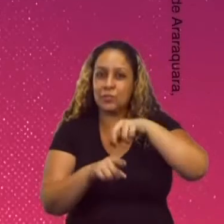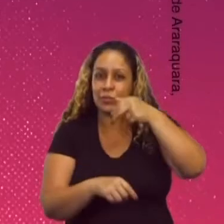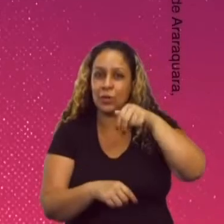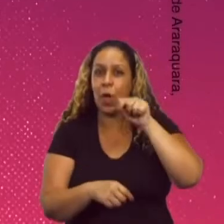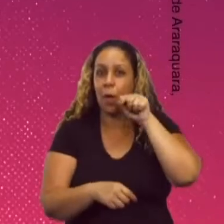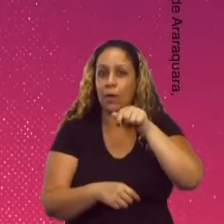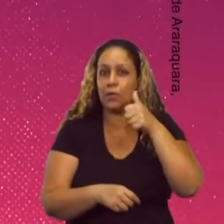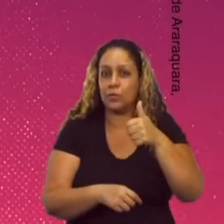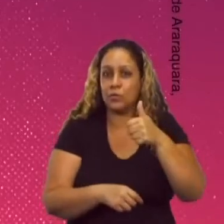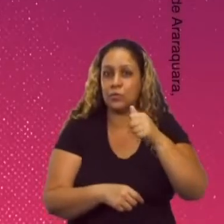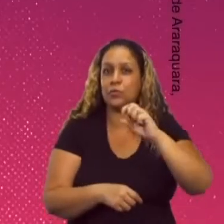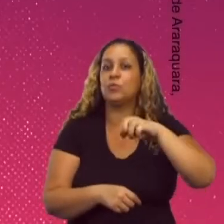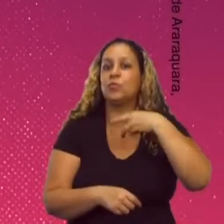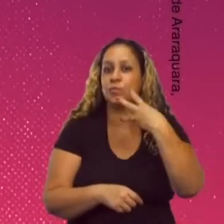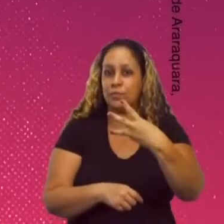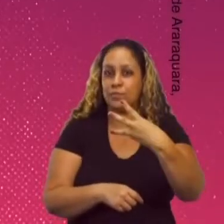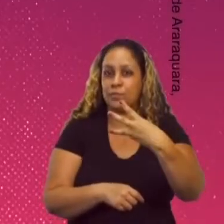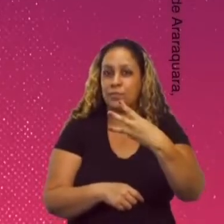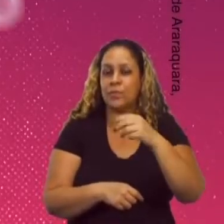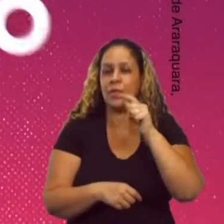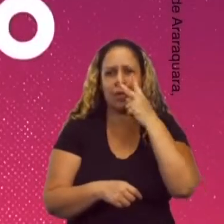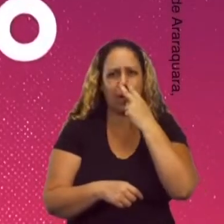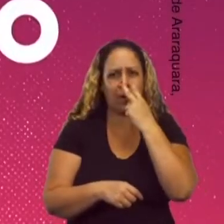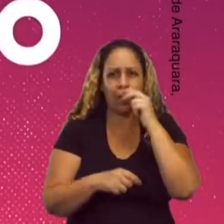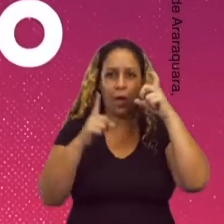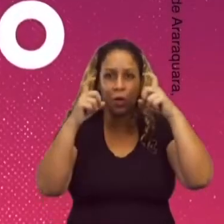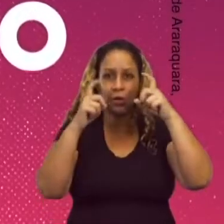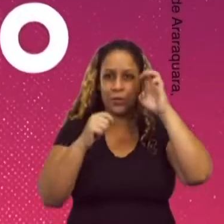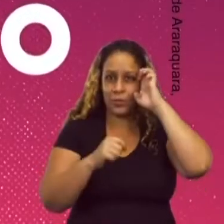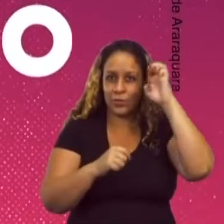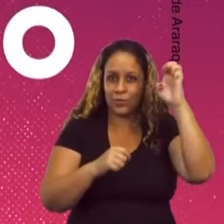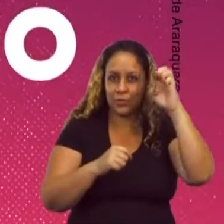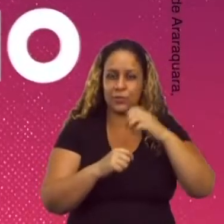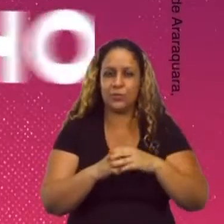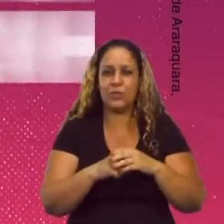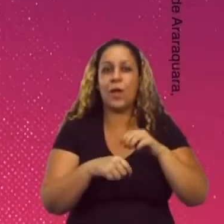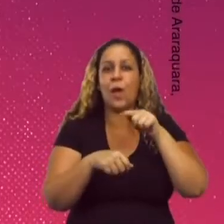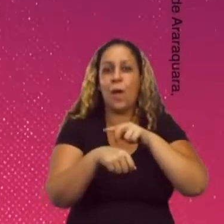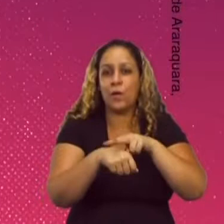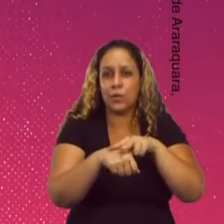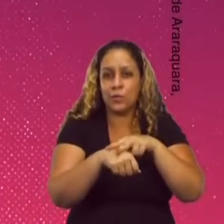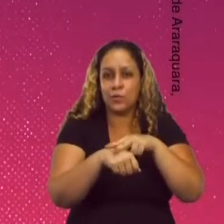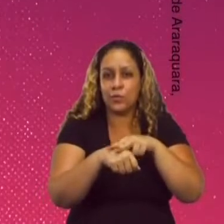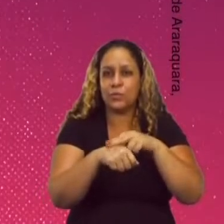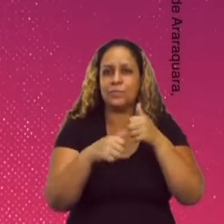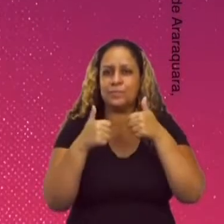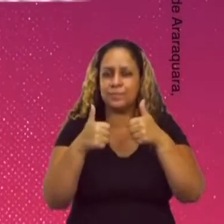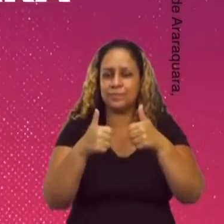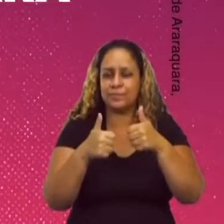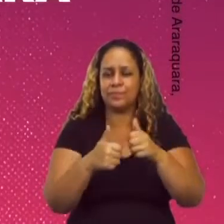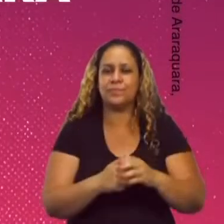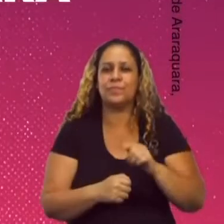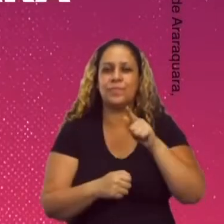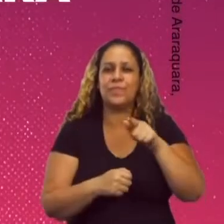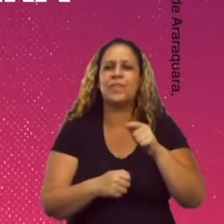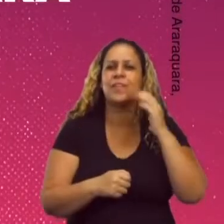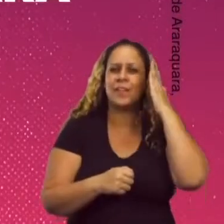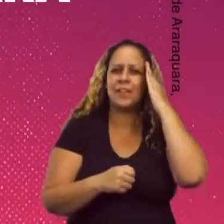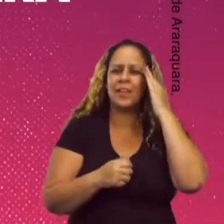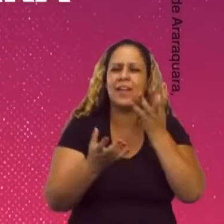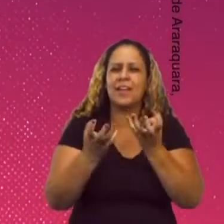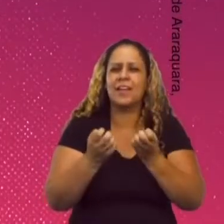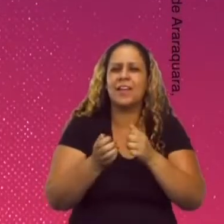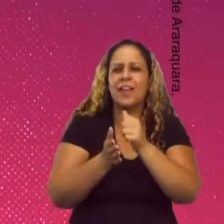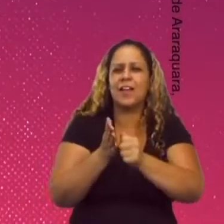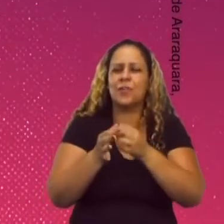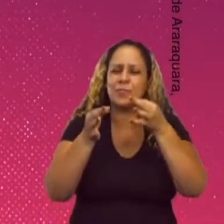15, aperte o 1, aperte o 3, quando aparecer a foto do Edinho, aperte o verde e confirme que você quer